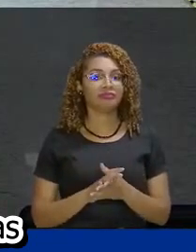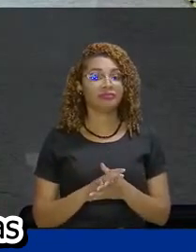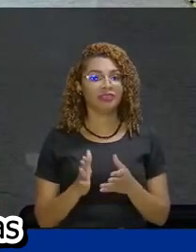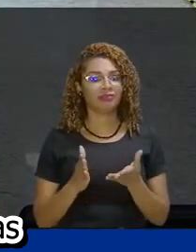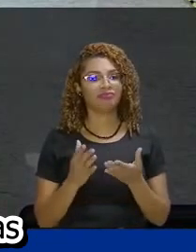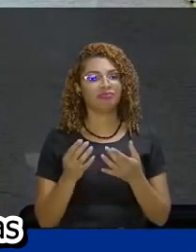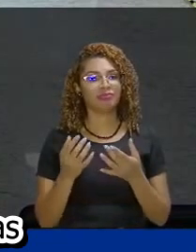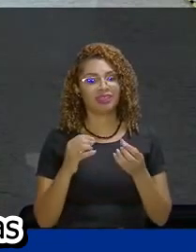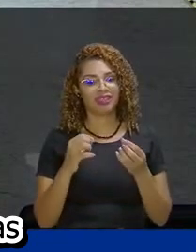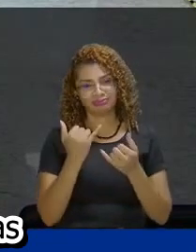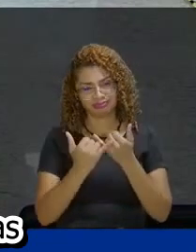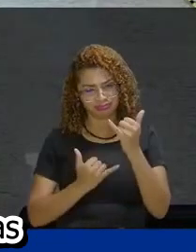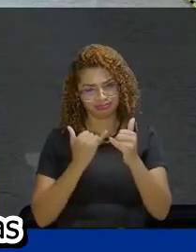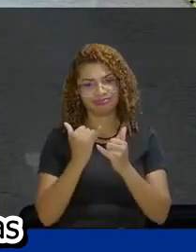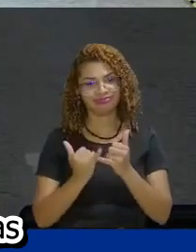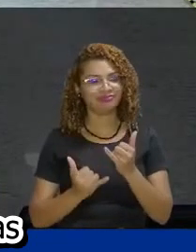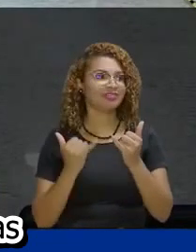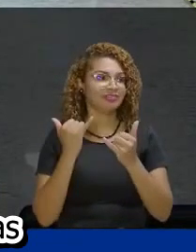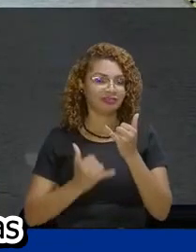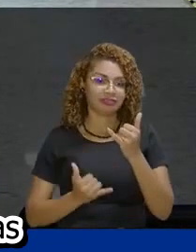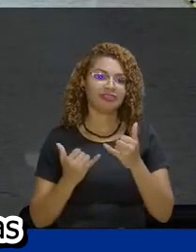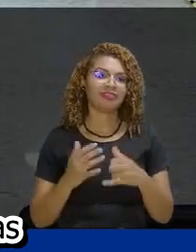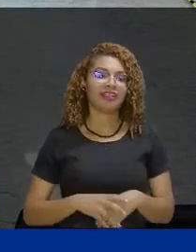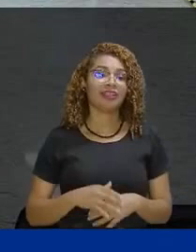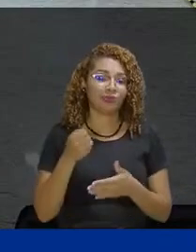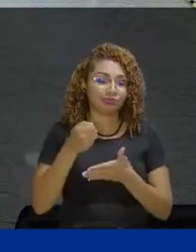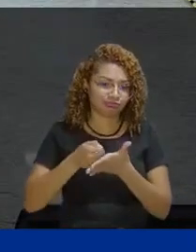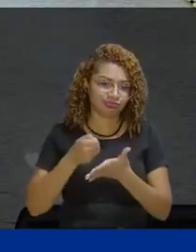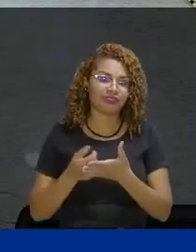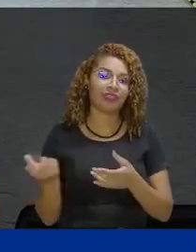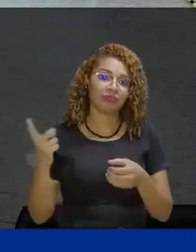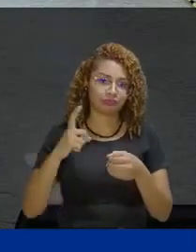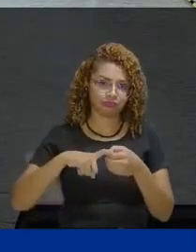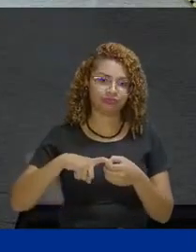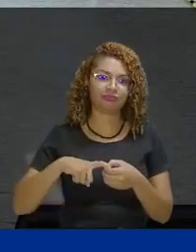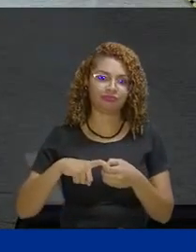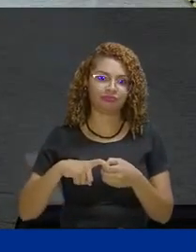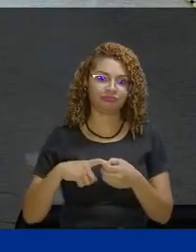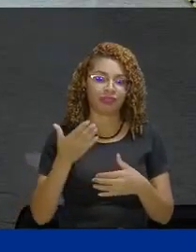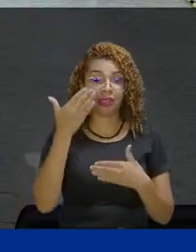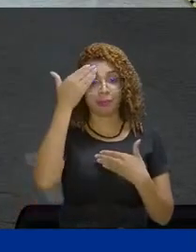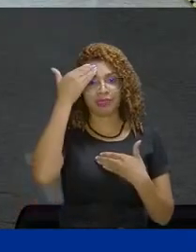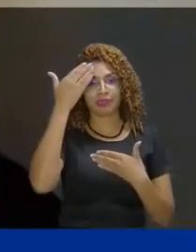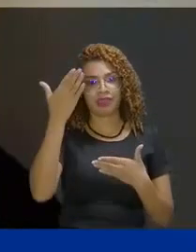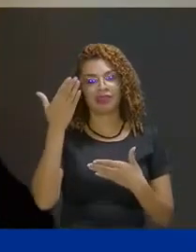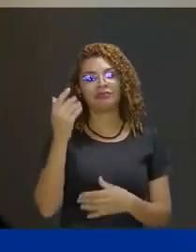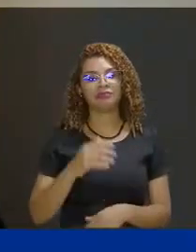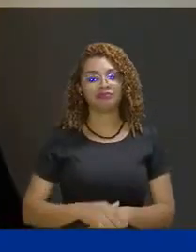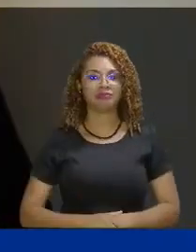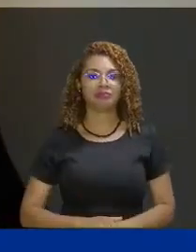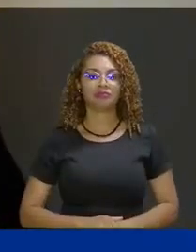conexão caiu, mas eu tentarei voltar o tempo todo, se for o caso. Obrigado, viu? Perfeito, Esmador,